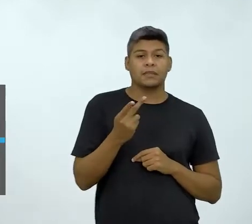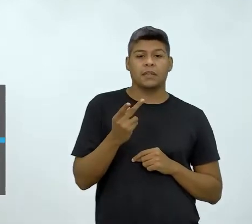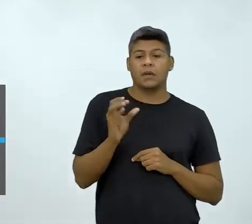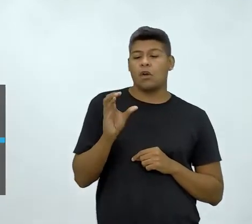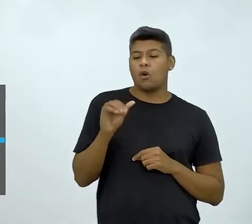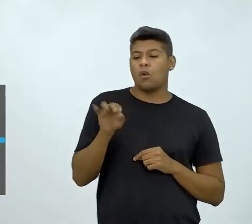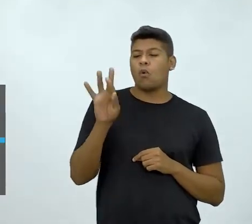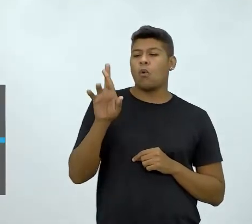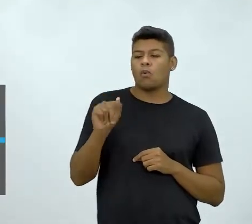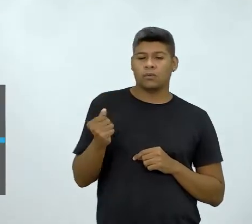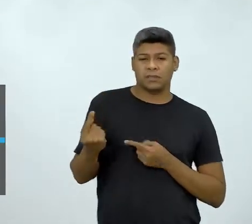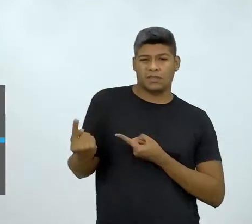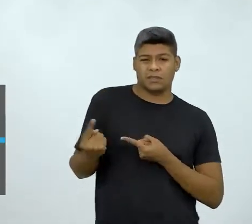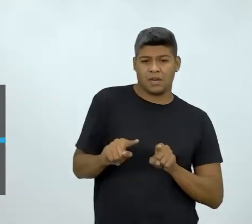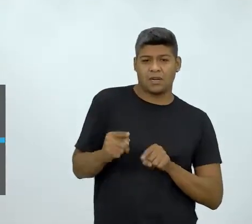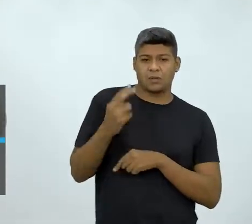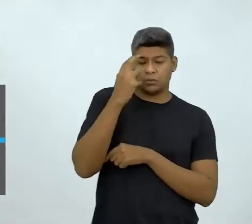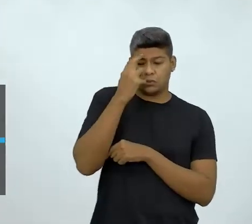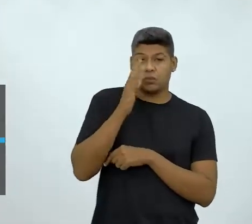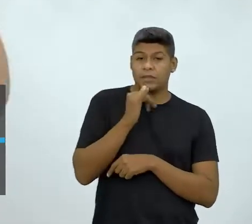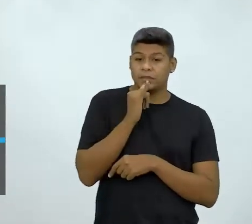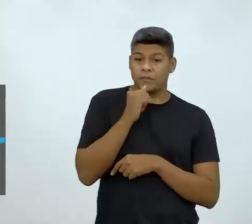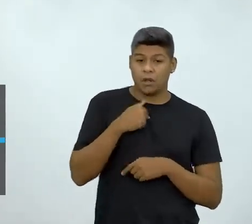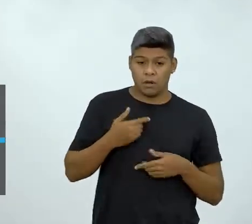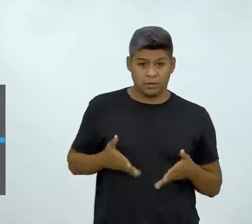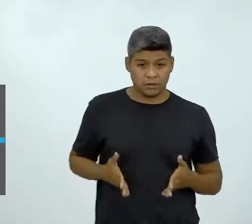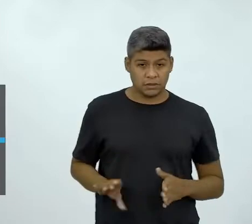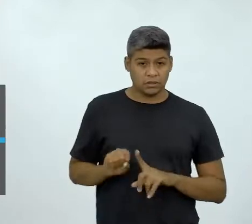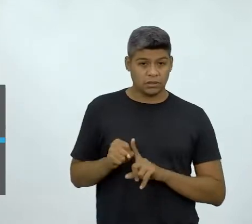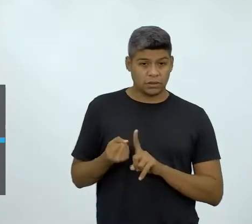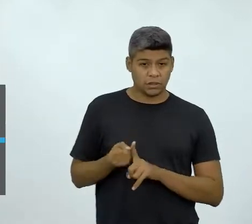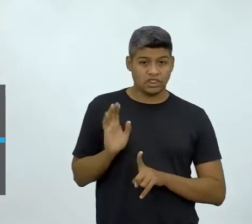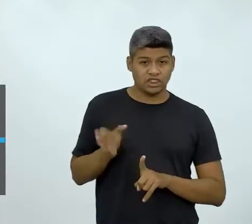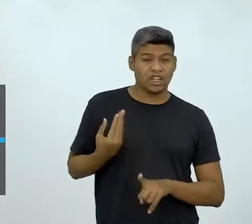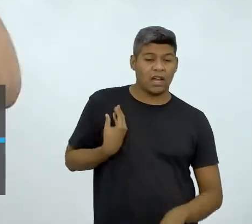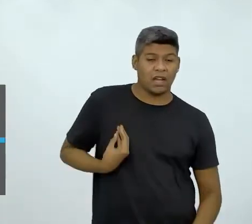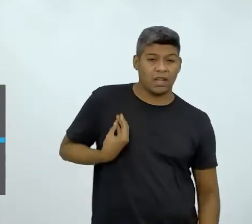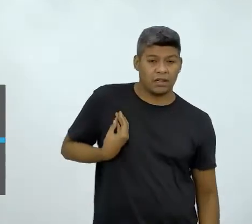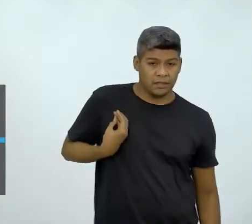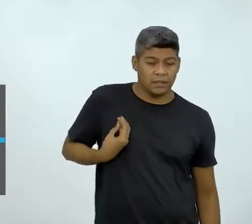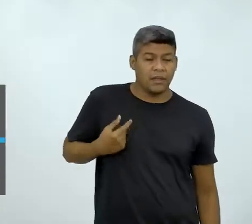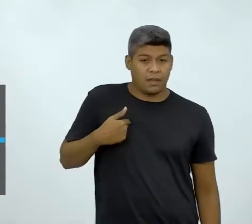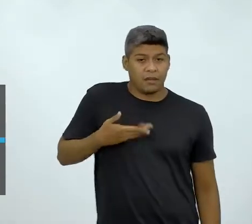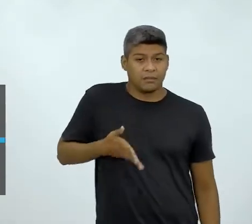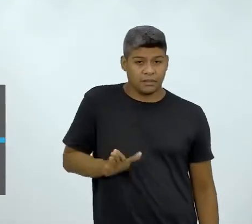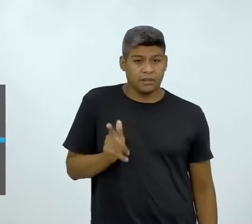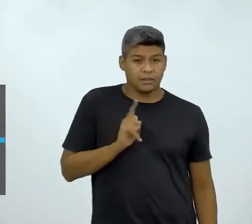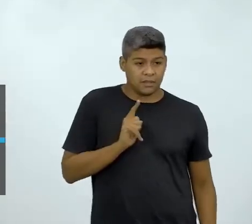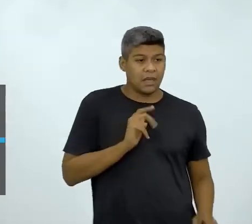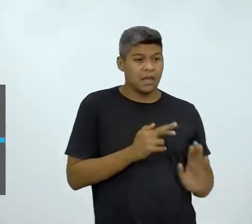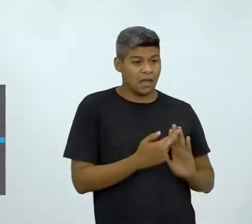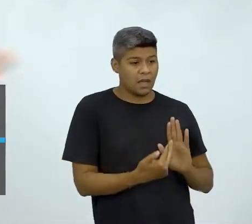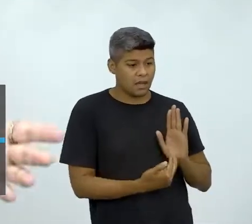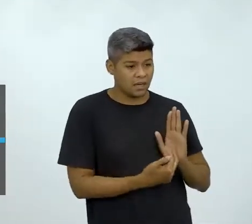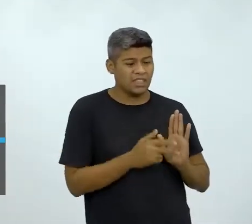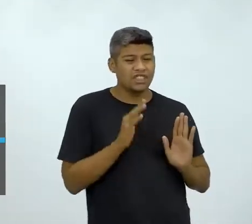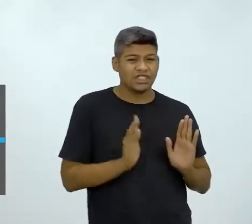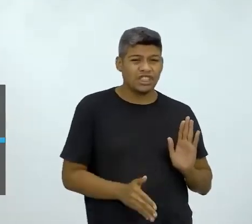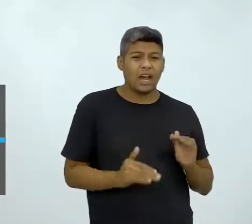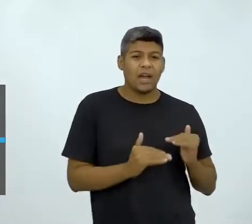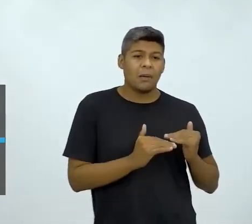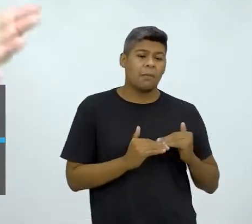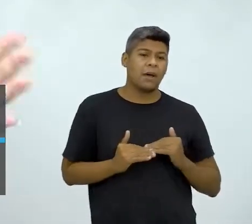acho que um ponto importante é a gente entender que, assim, quando eu nasci, a sociedade estava estabelecida. Então, quando eu nasci, já tinham regras, já tinham padrões,